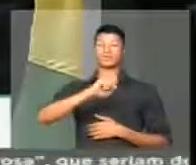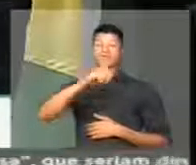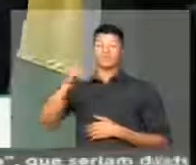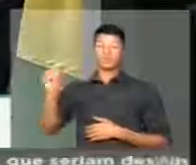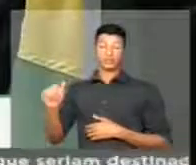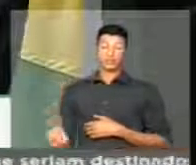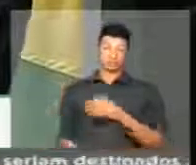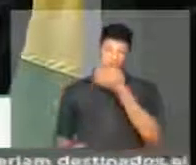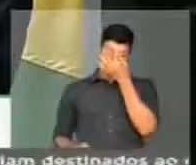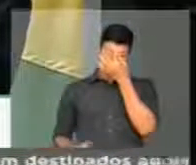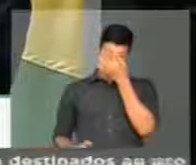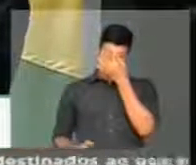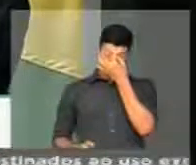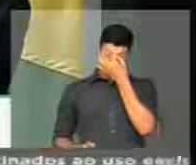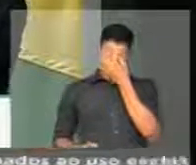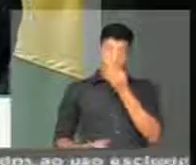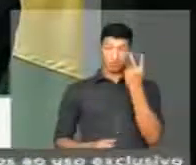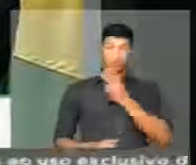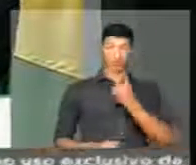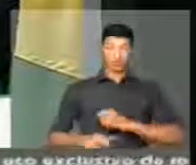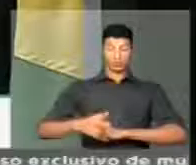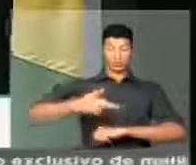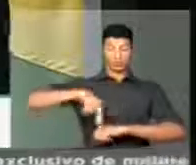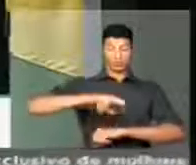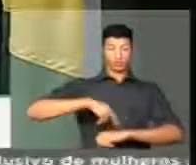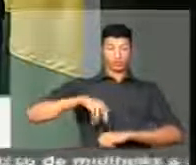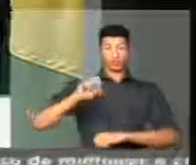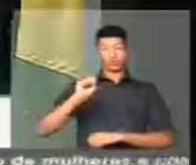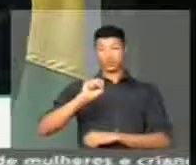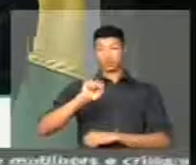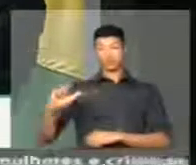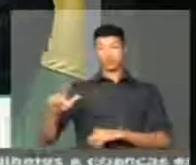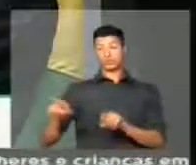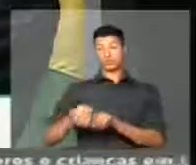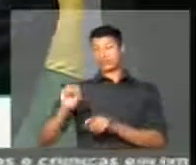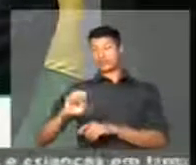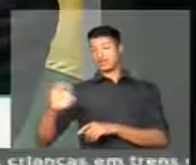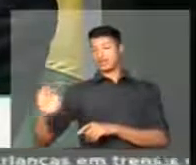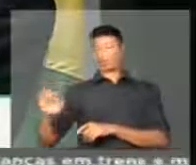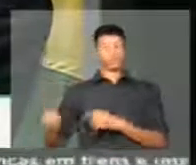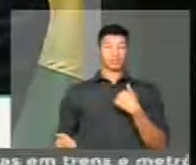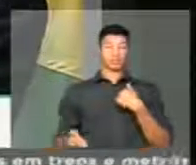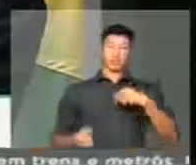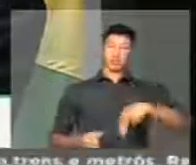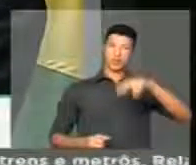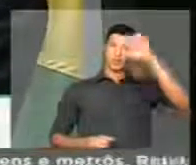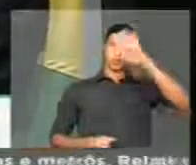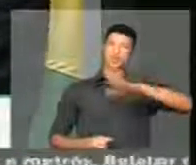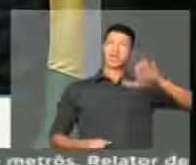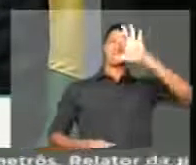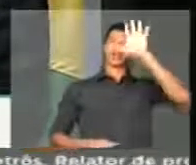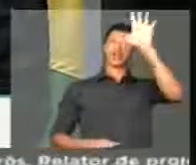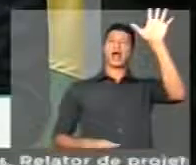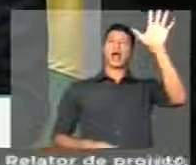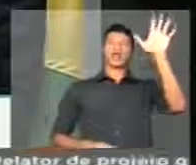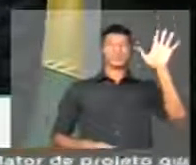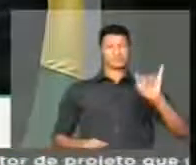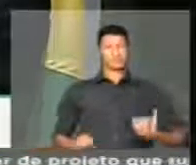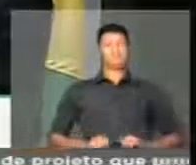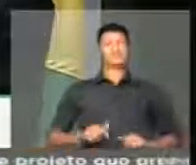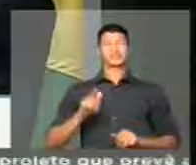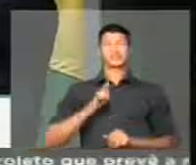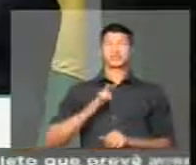são as duas regiões do Sul e Sudeste. O Nordeste, senhor presidente,